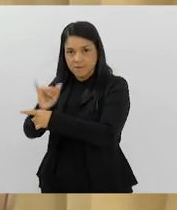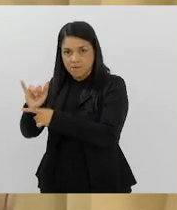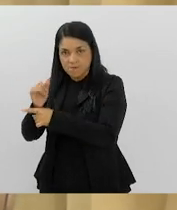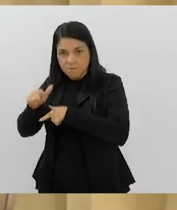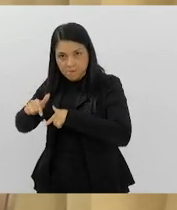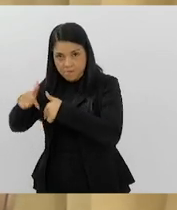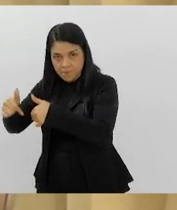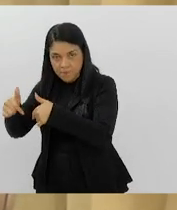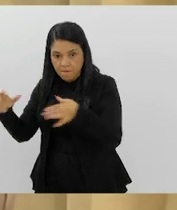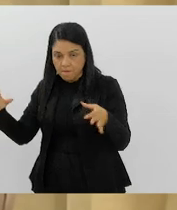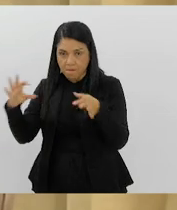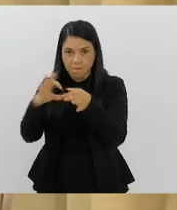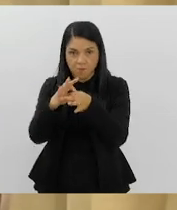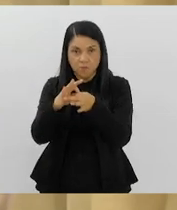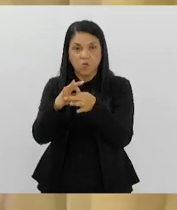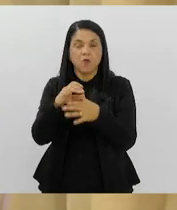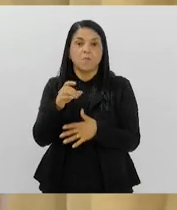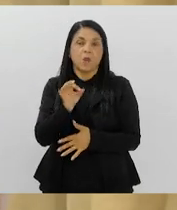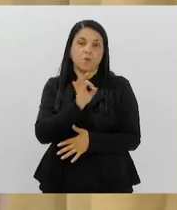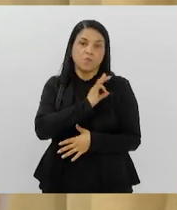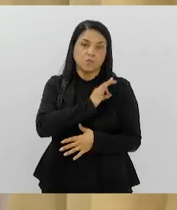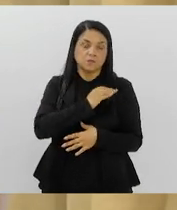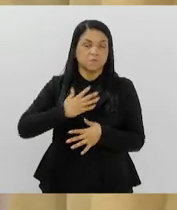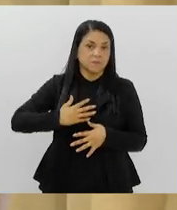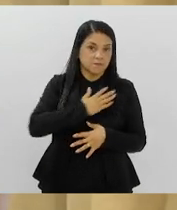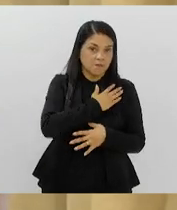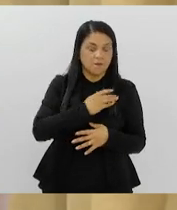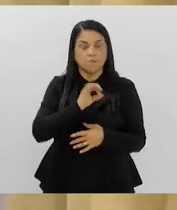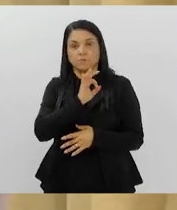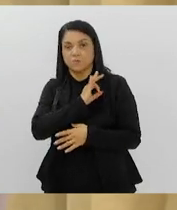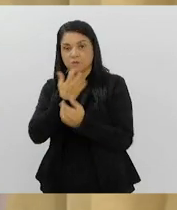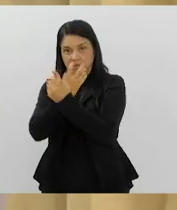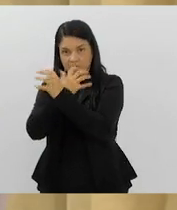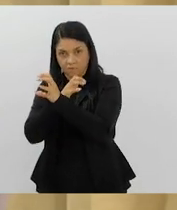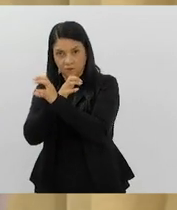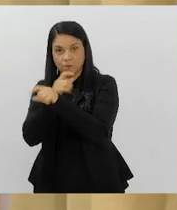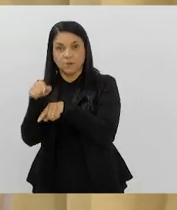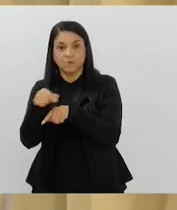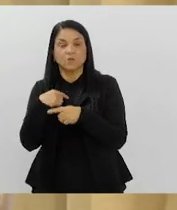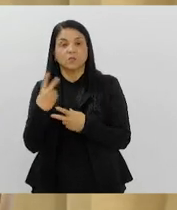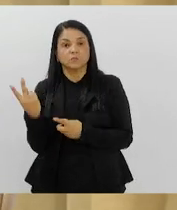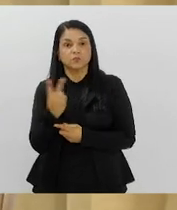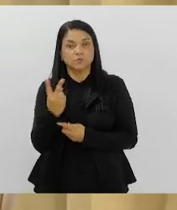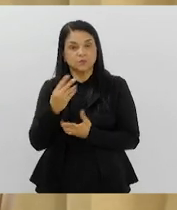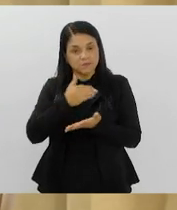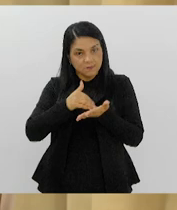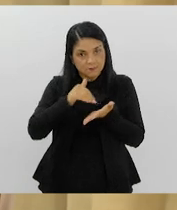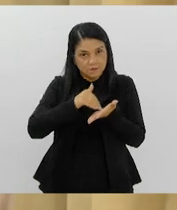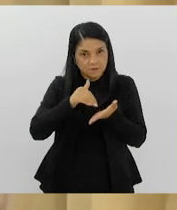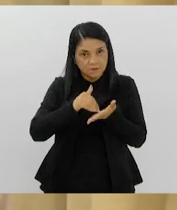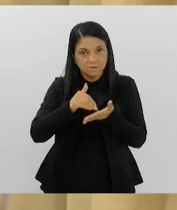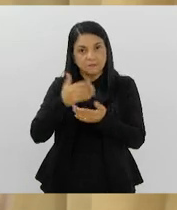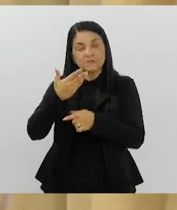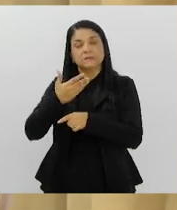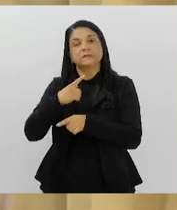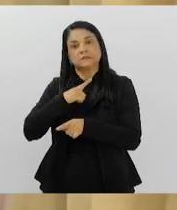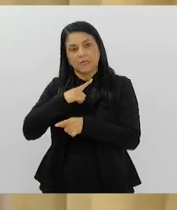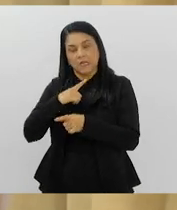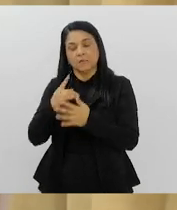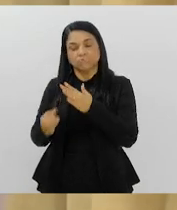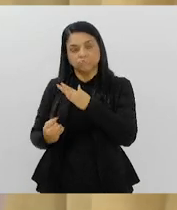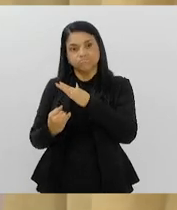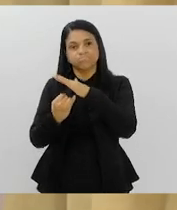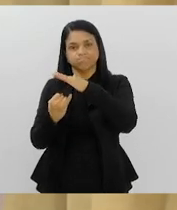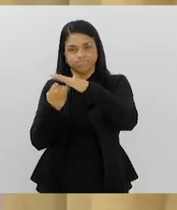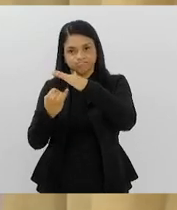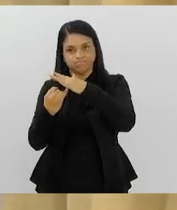só feita pela Polícia Militar, é feita pela Polícia Civil também, mas que as duas secretarias têm os seus órgãos de inteligência e fazem